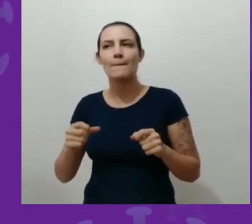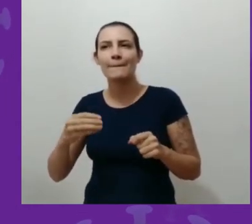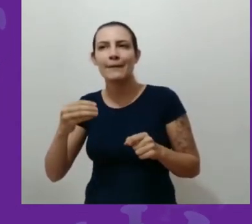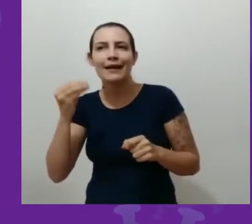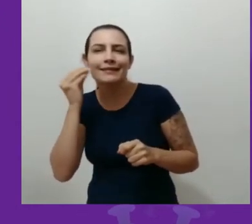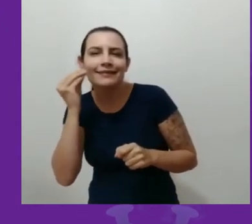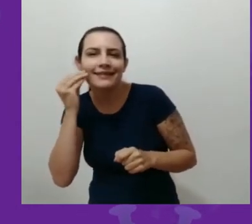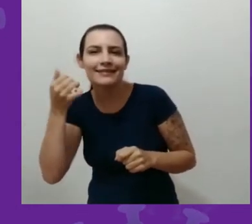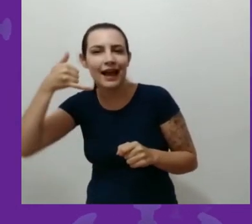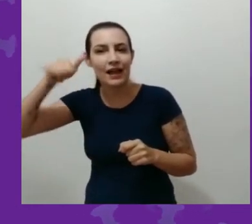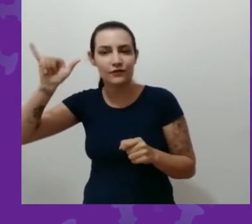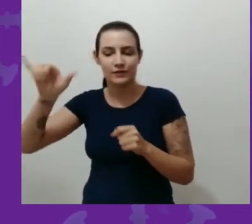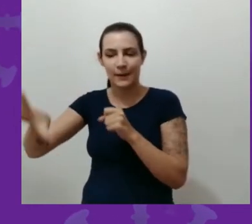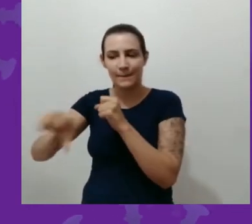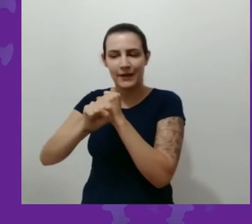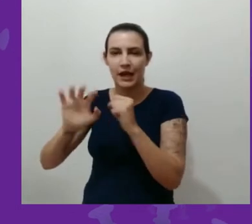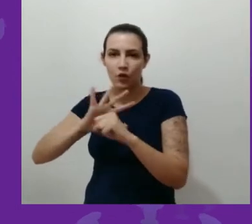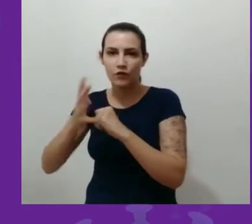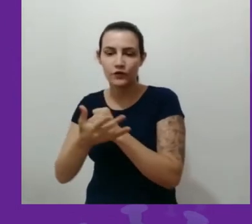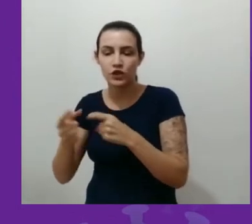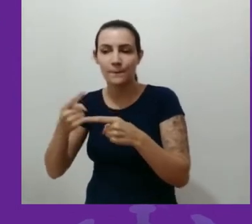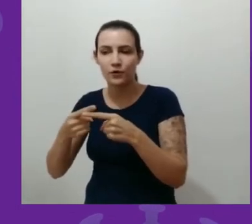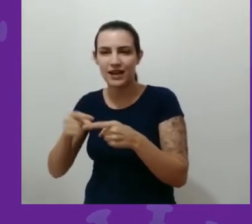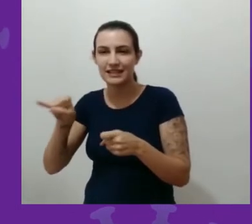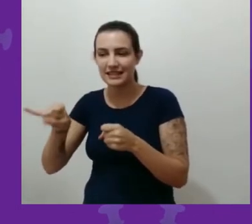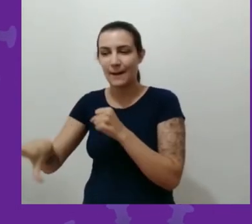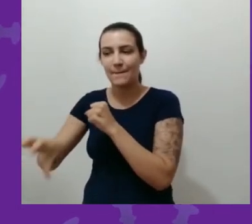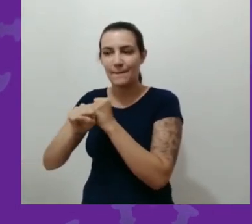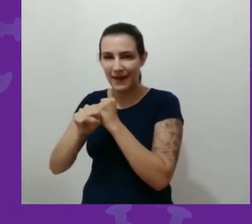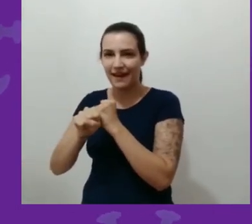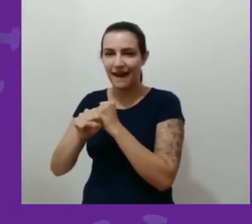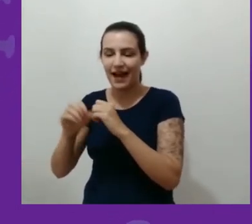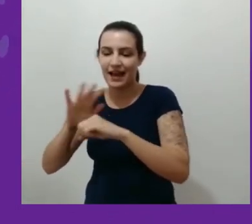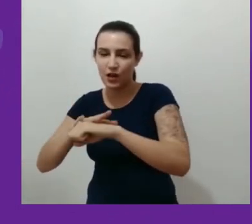rigoroso para minimizar o risco delas adquirirem a Covid, porque,